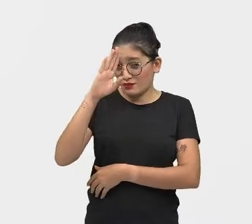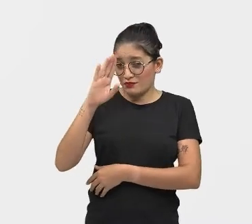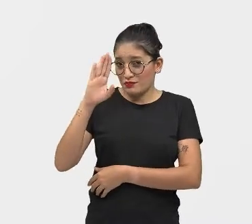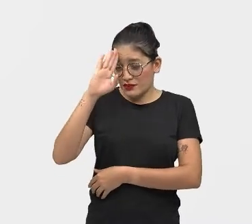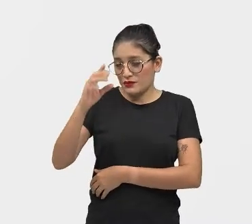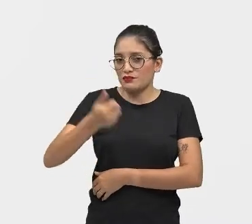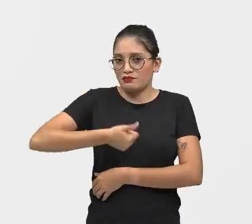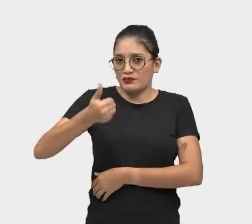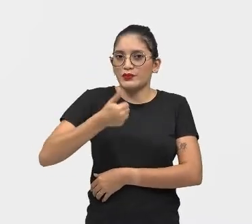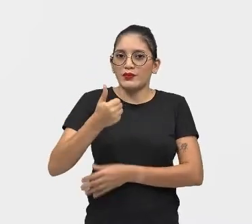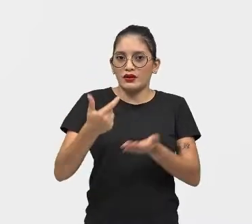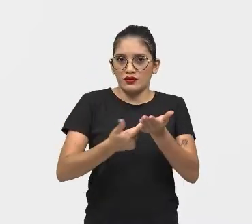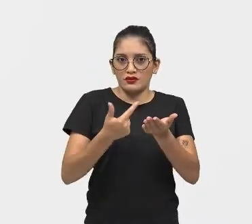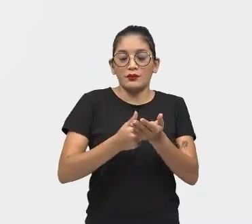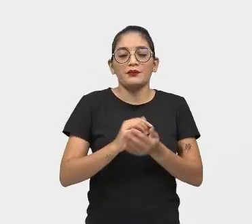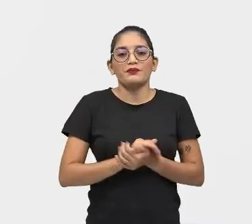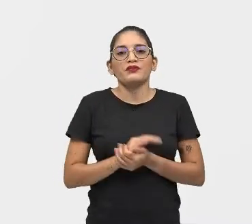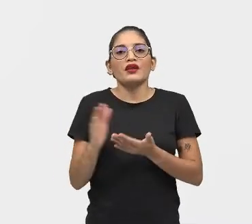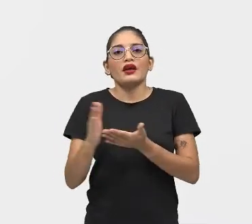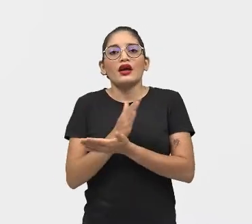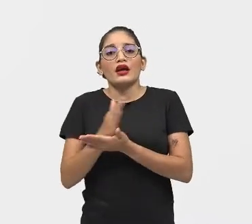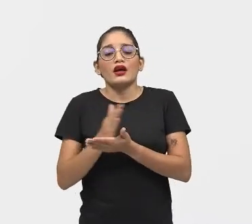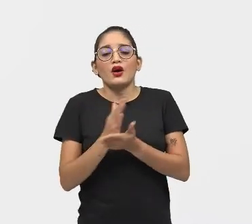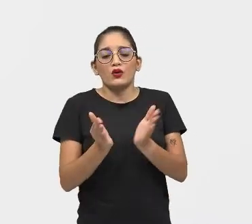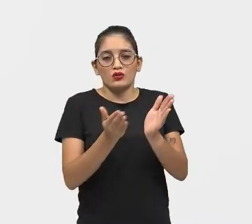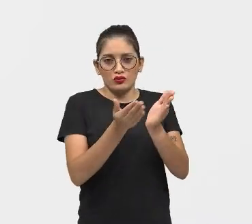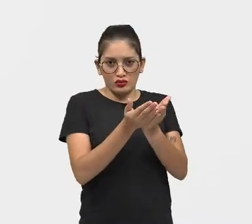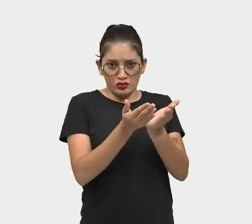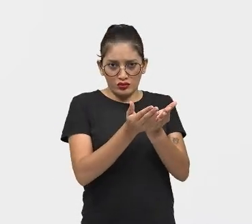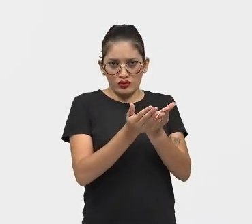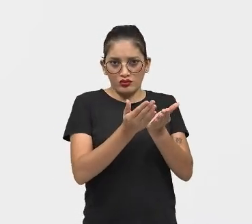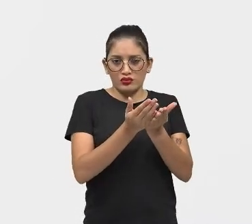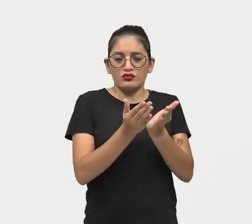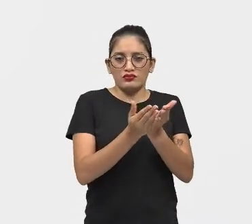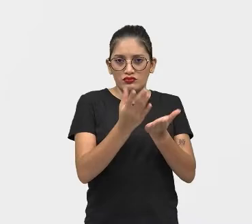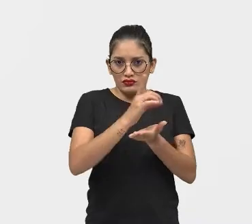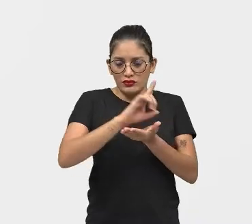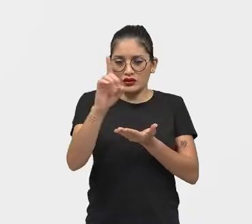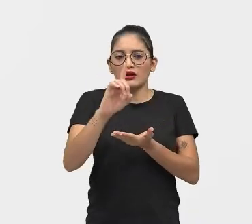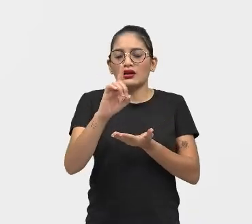Em algumas Bíblias evangélicas, o Pentateuco não